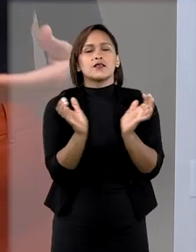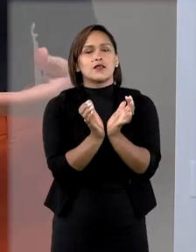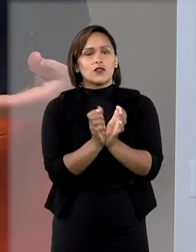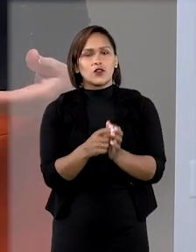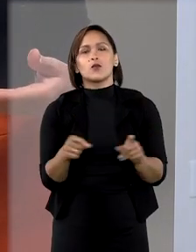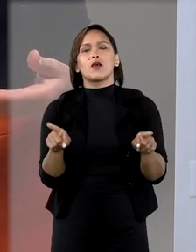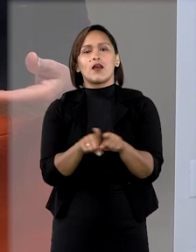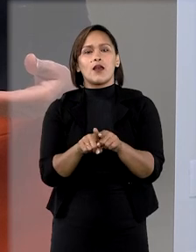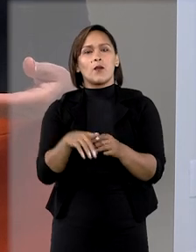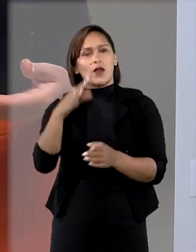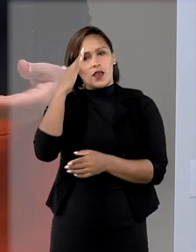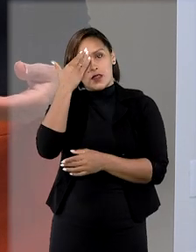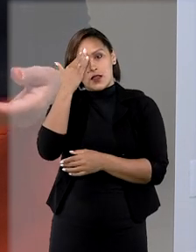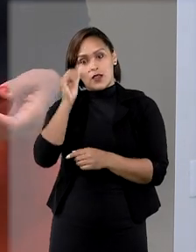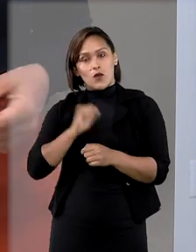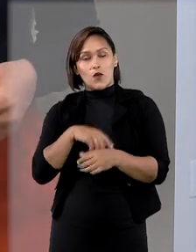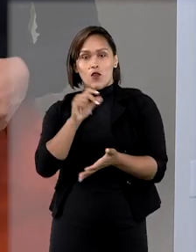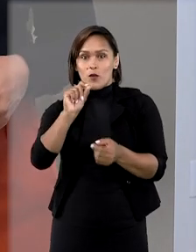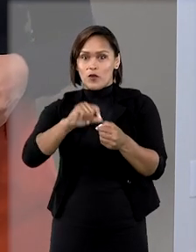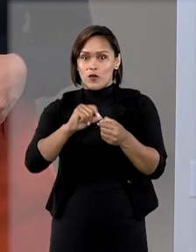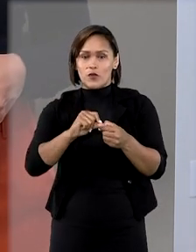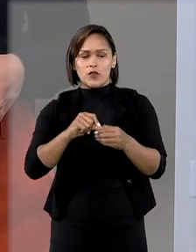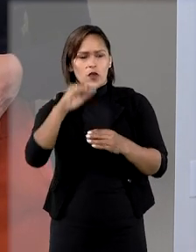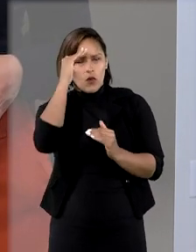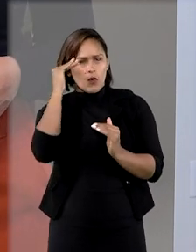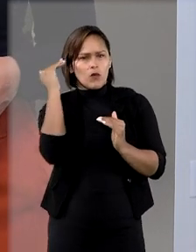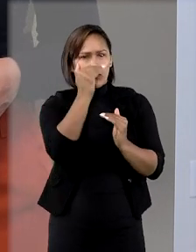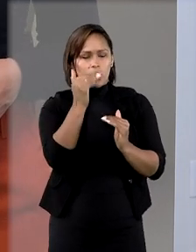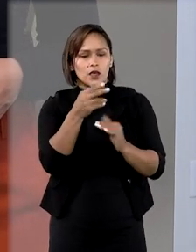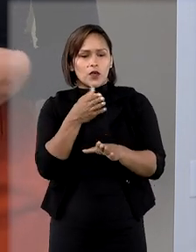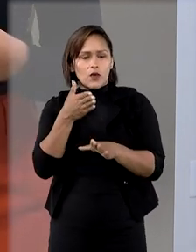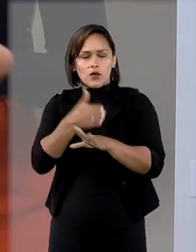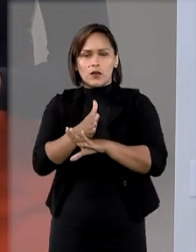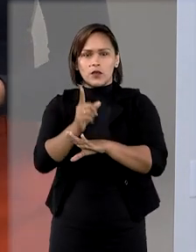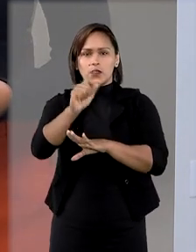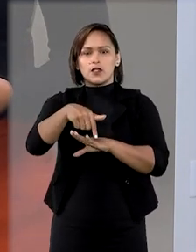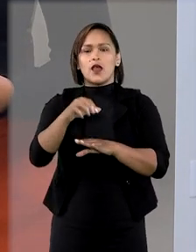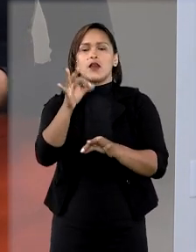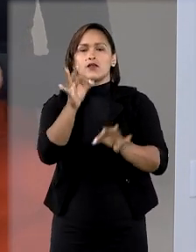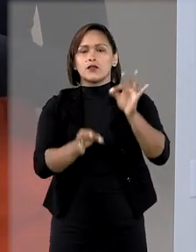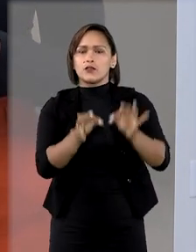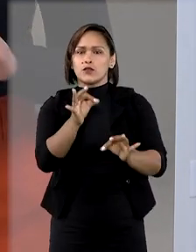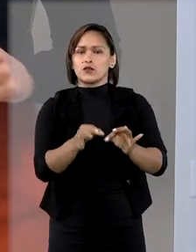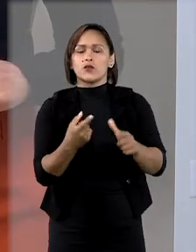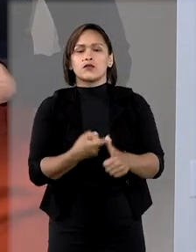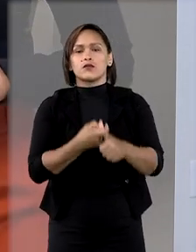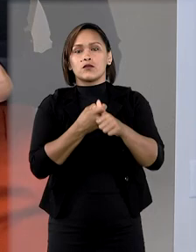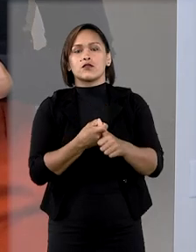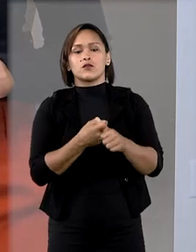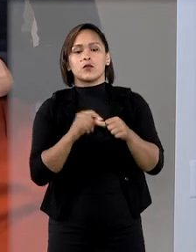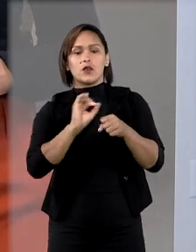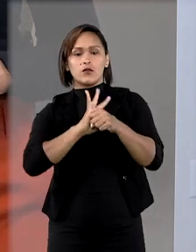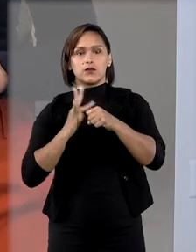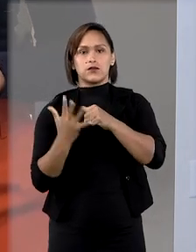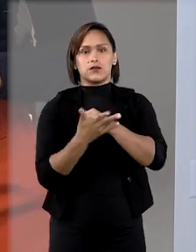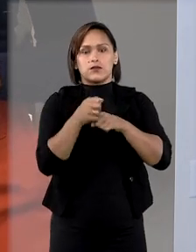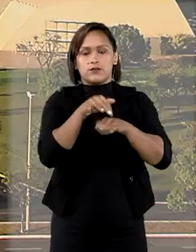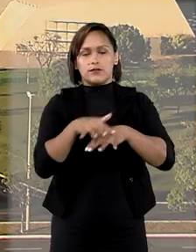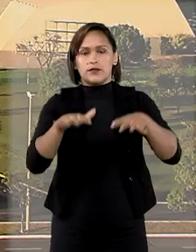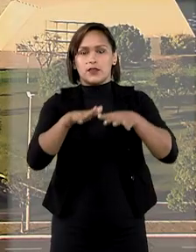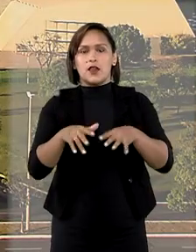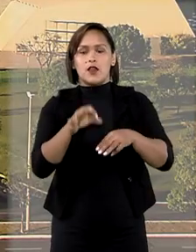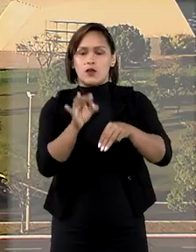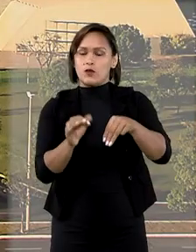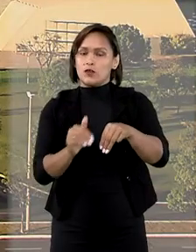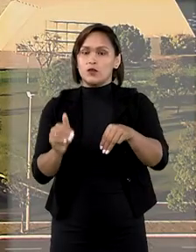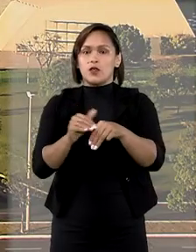turma também reconheceu como cumprida a obrigação de comparecimento em juízo suspensa durante a pandemia.